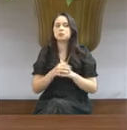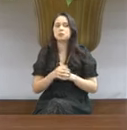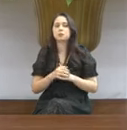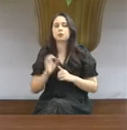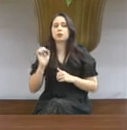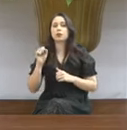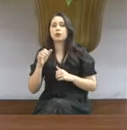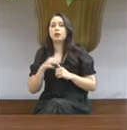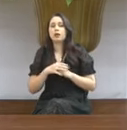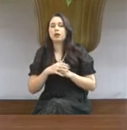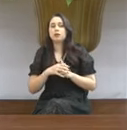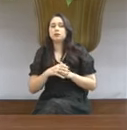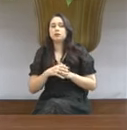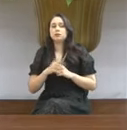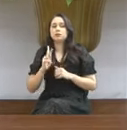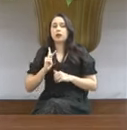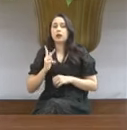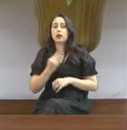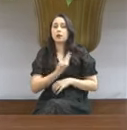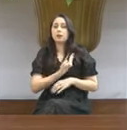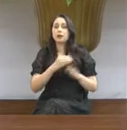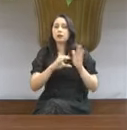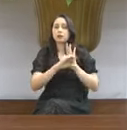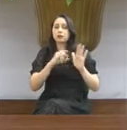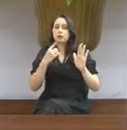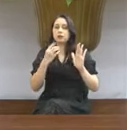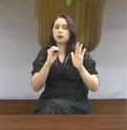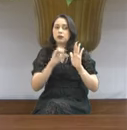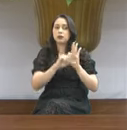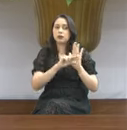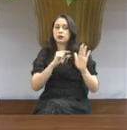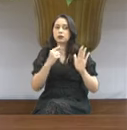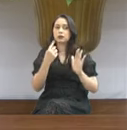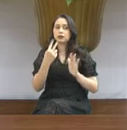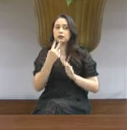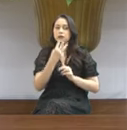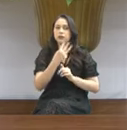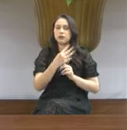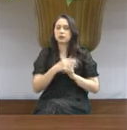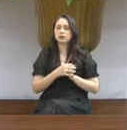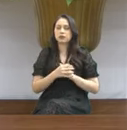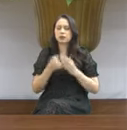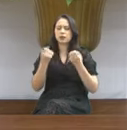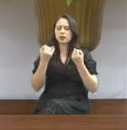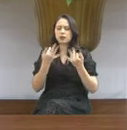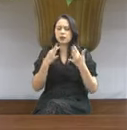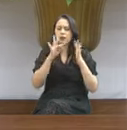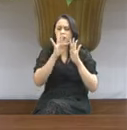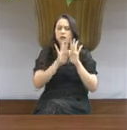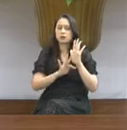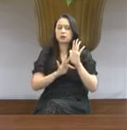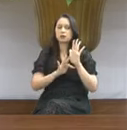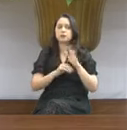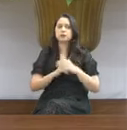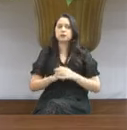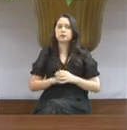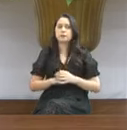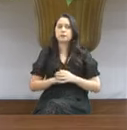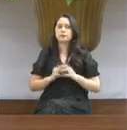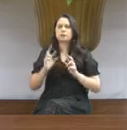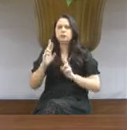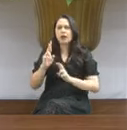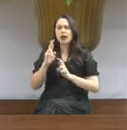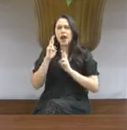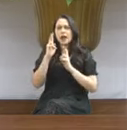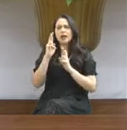Hebreus 10, 23 diz-nos assim: guardemos firme a confissão da